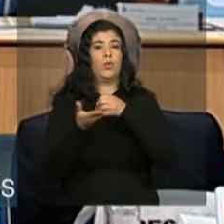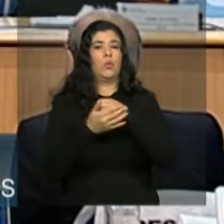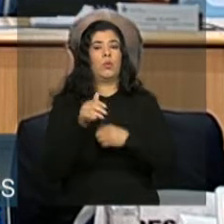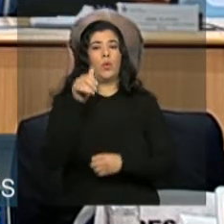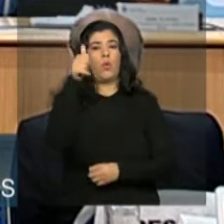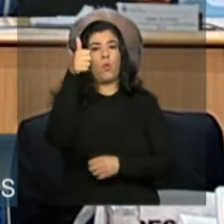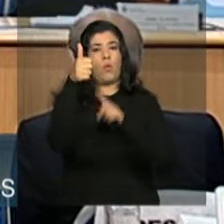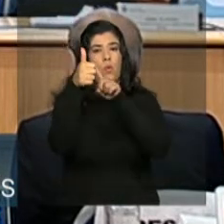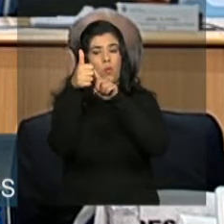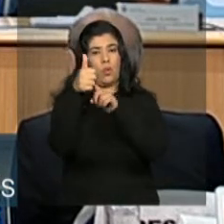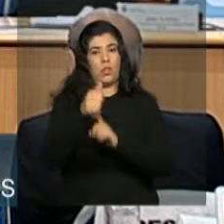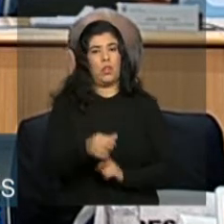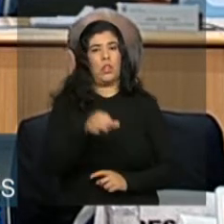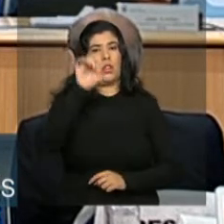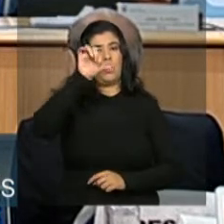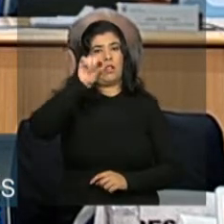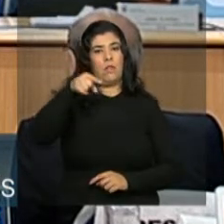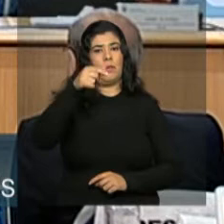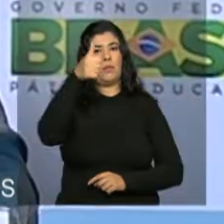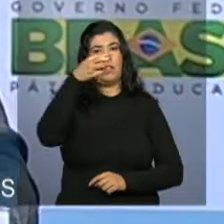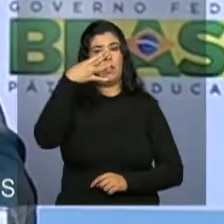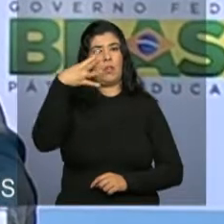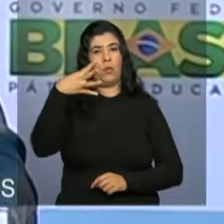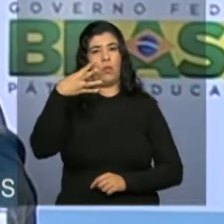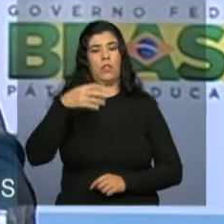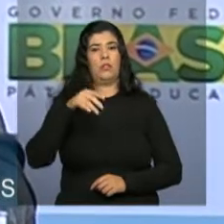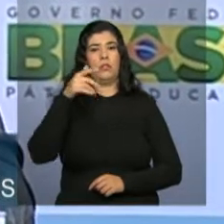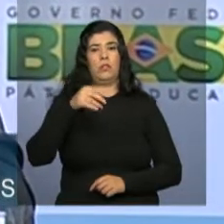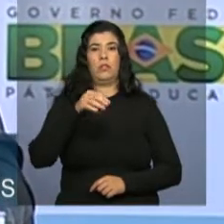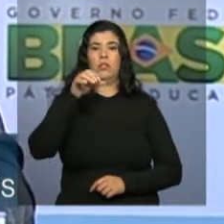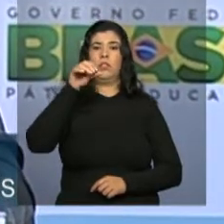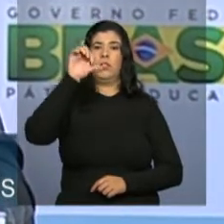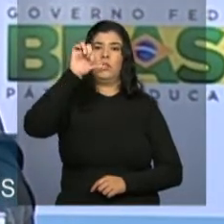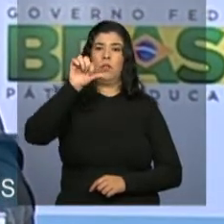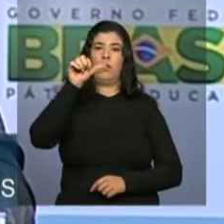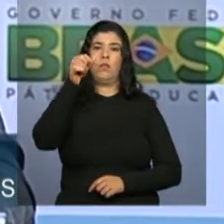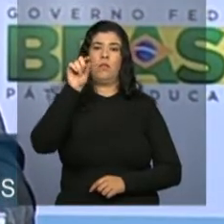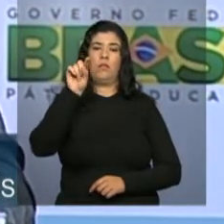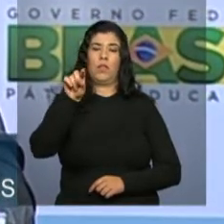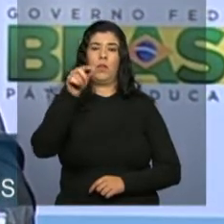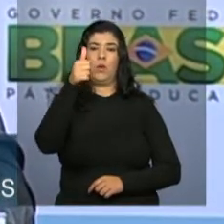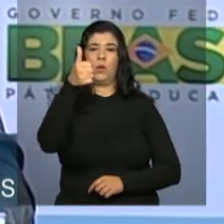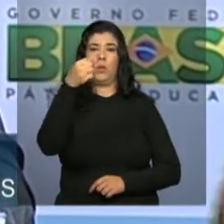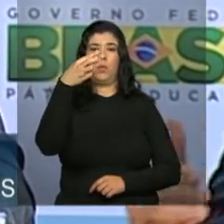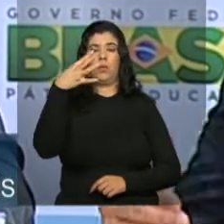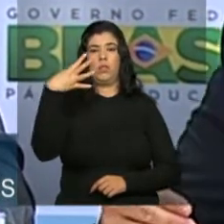temos 9134 apresentações vou repetir 9134